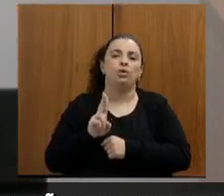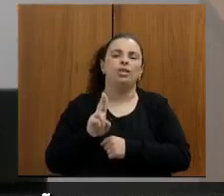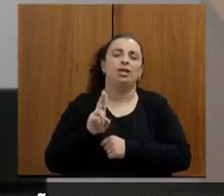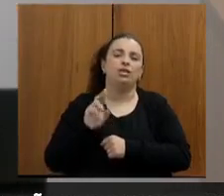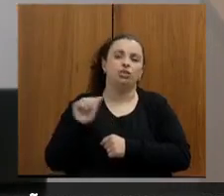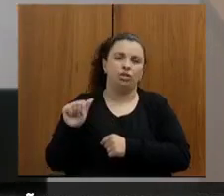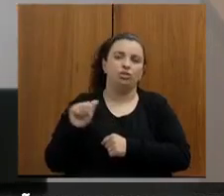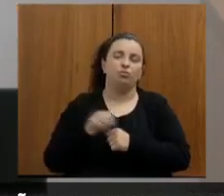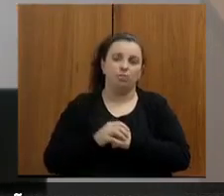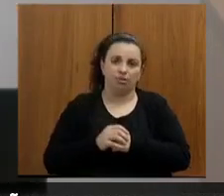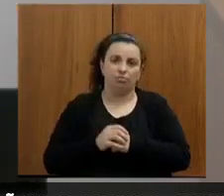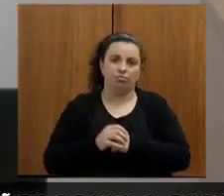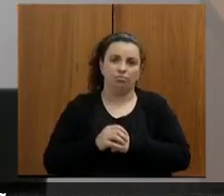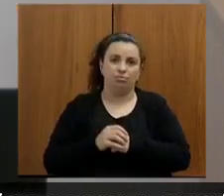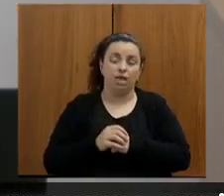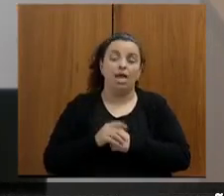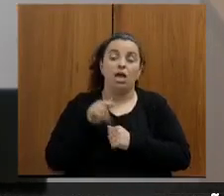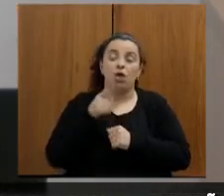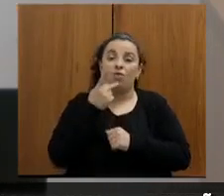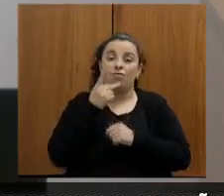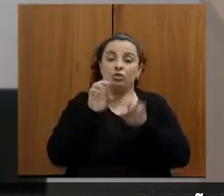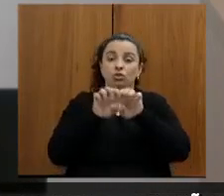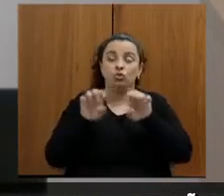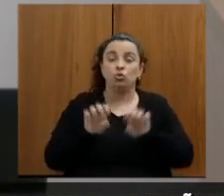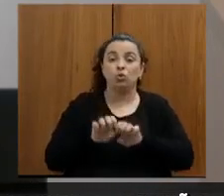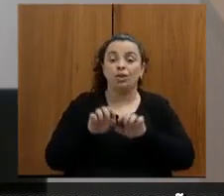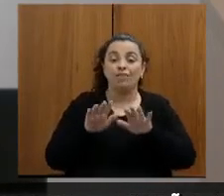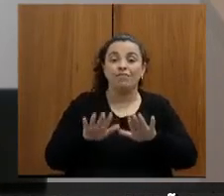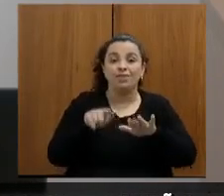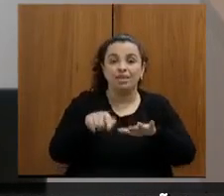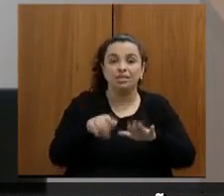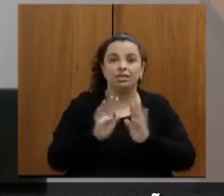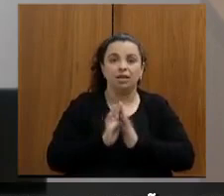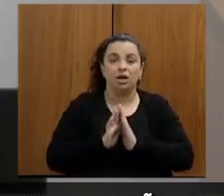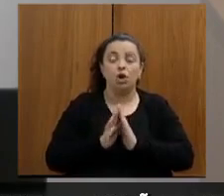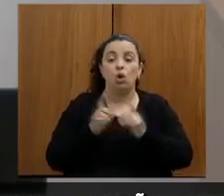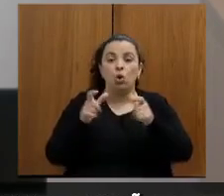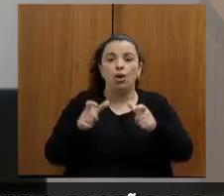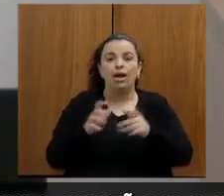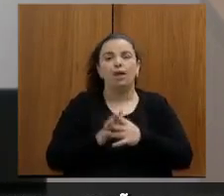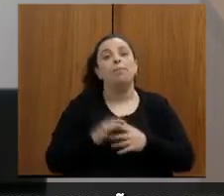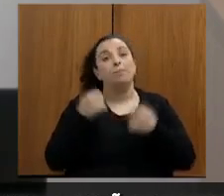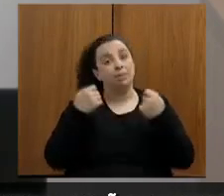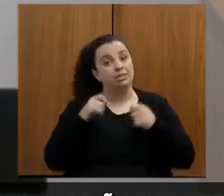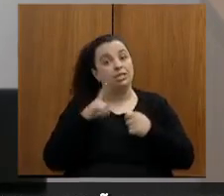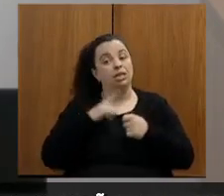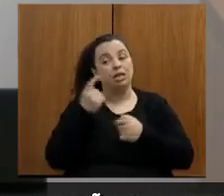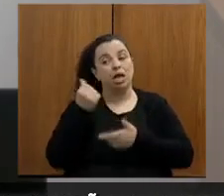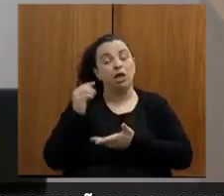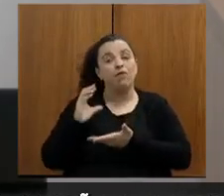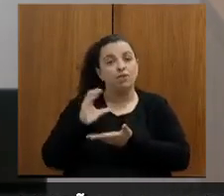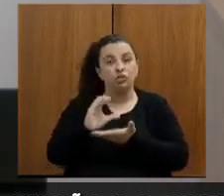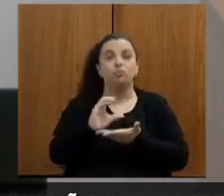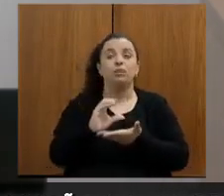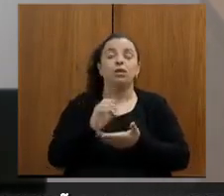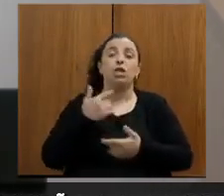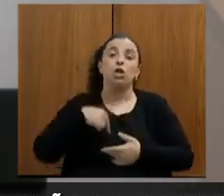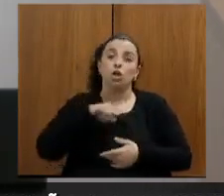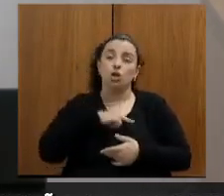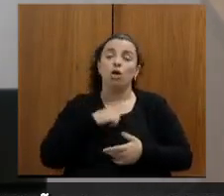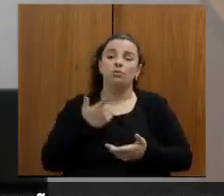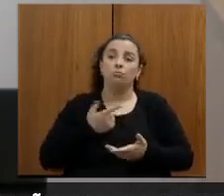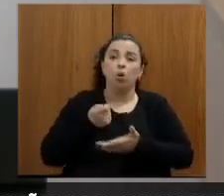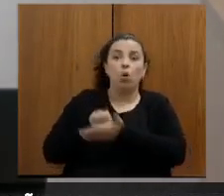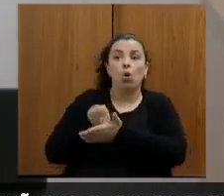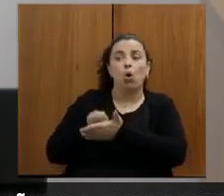tô falando da estrutura física dos Bombeiros então é necessário que haja investimento e a gente está aqui